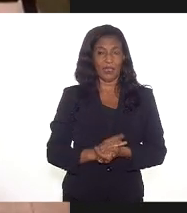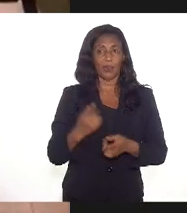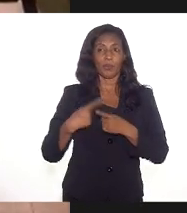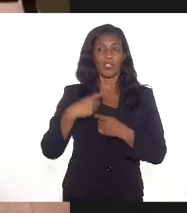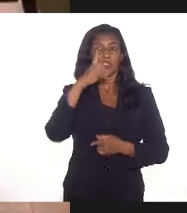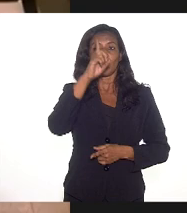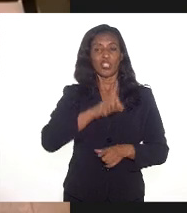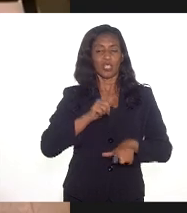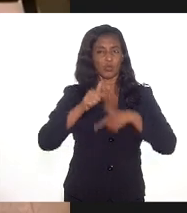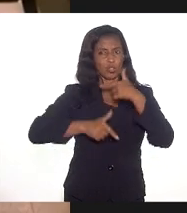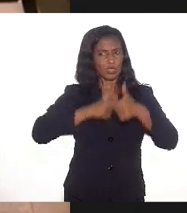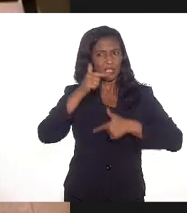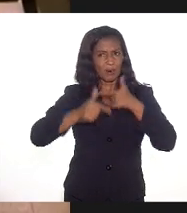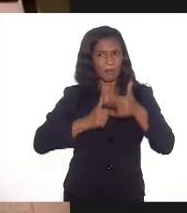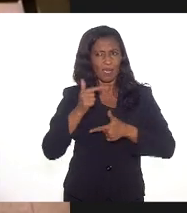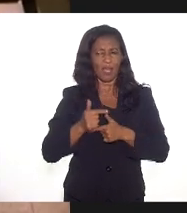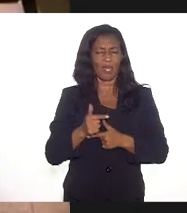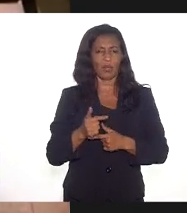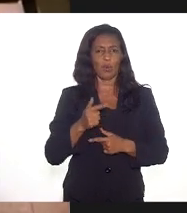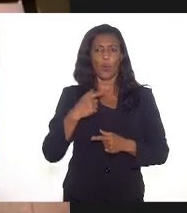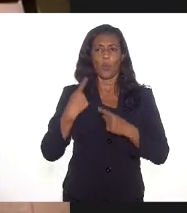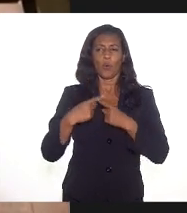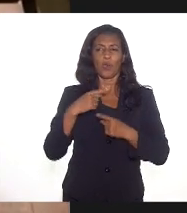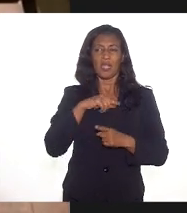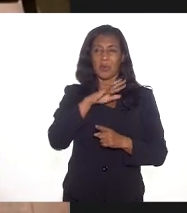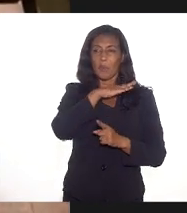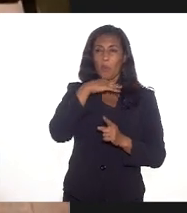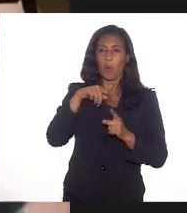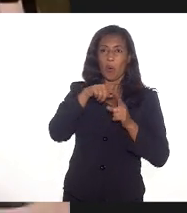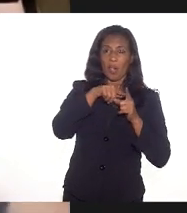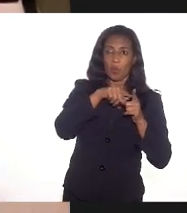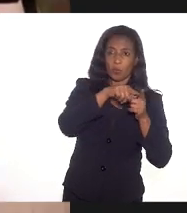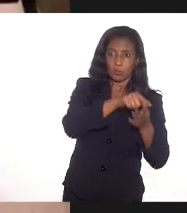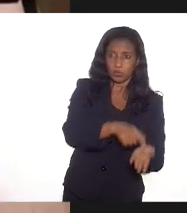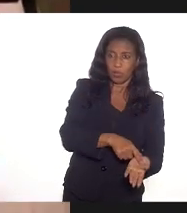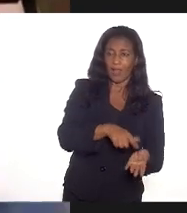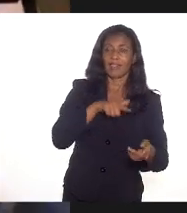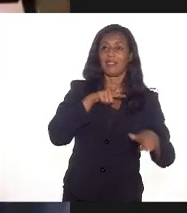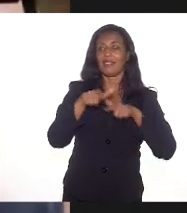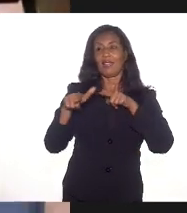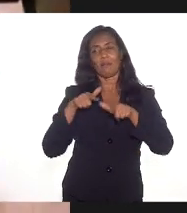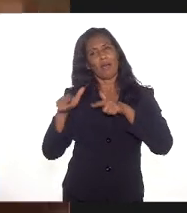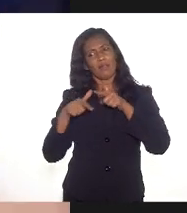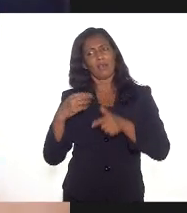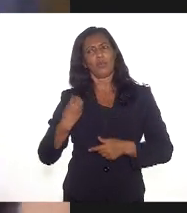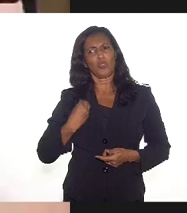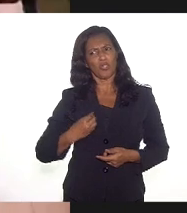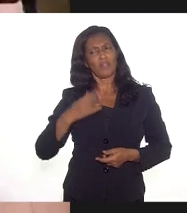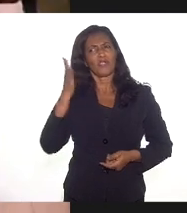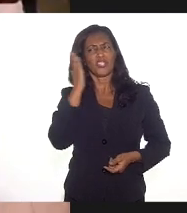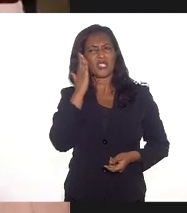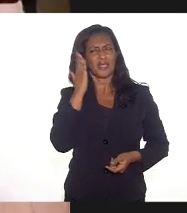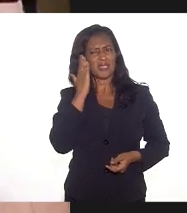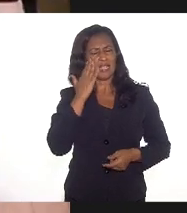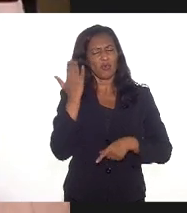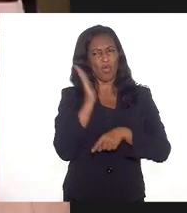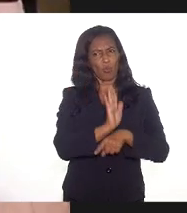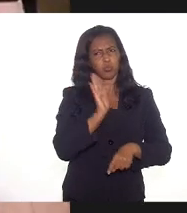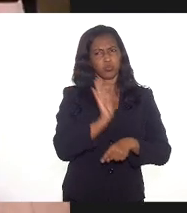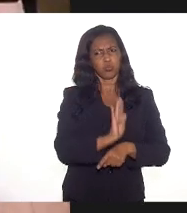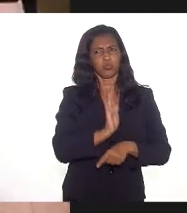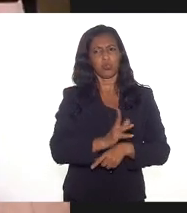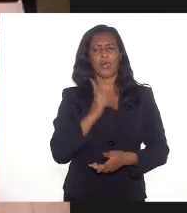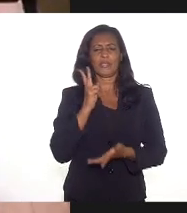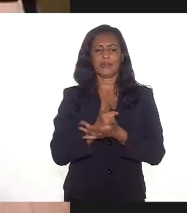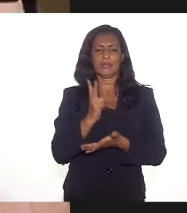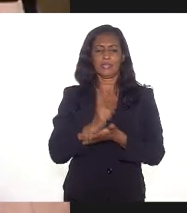E ali ele foi morto fazendo a sua função de trabalho. E o que a gente vê, e eu já vivenciei isso, já ajudei também quando policial,